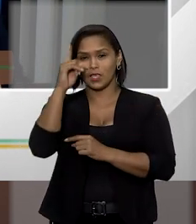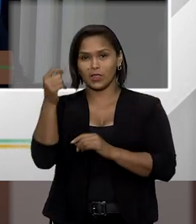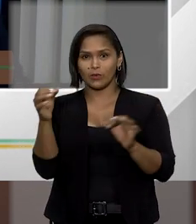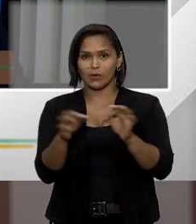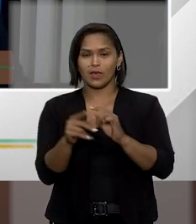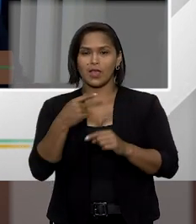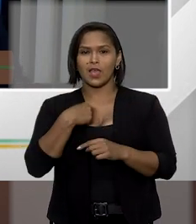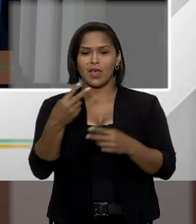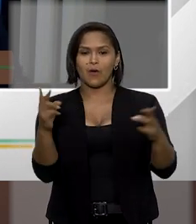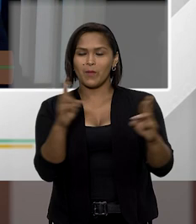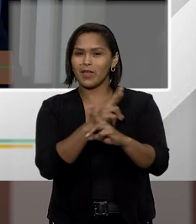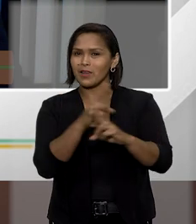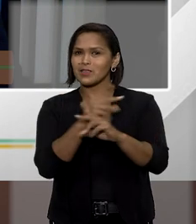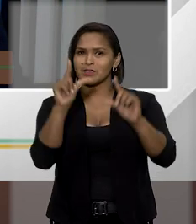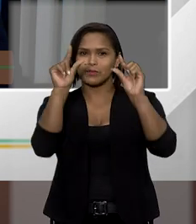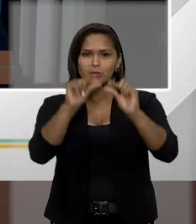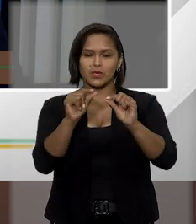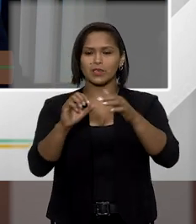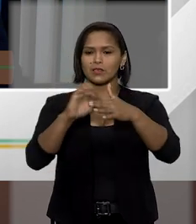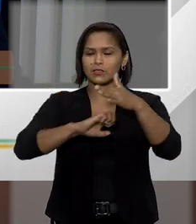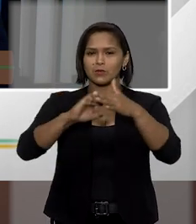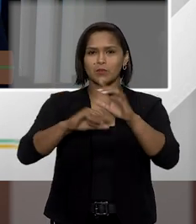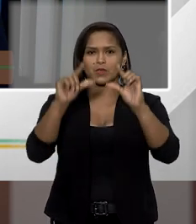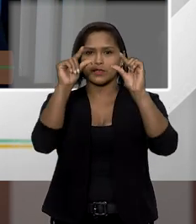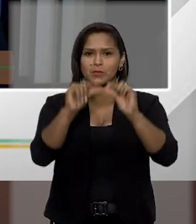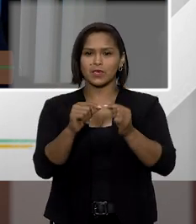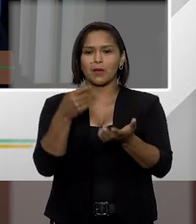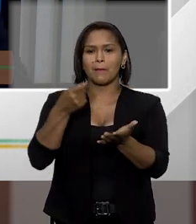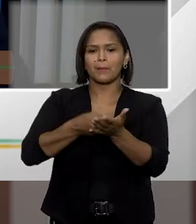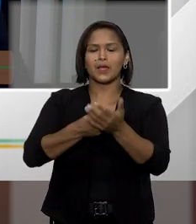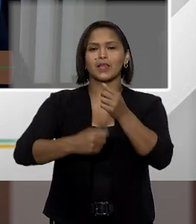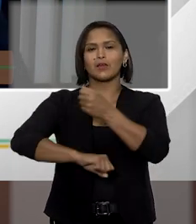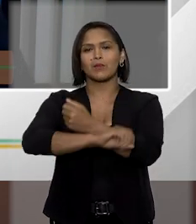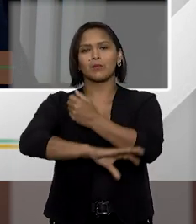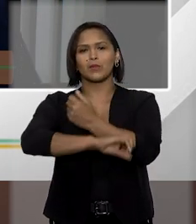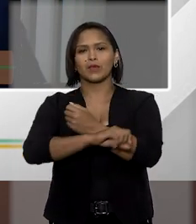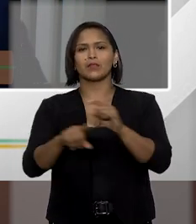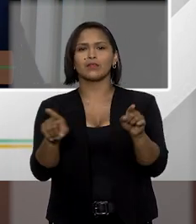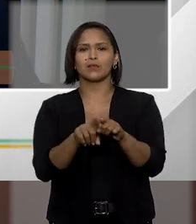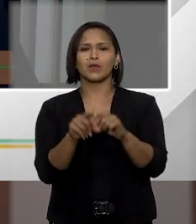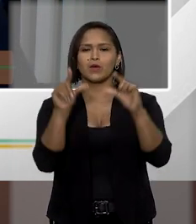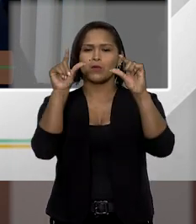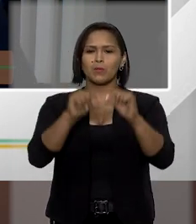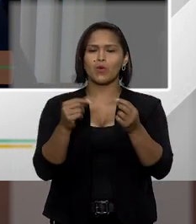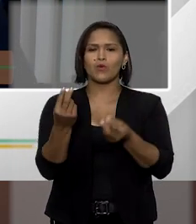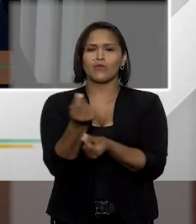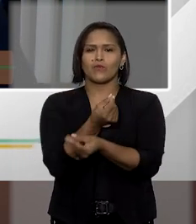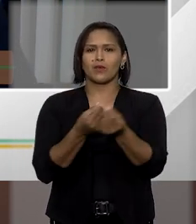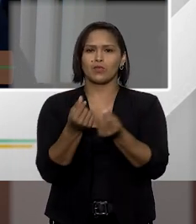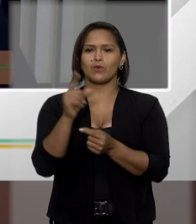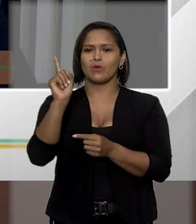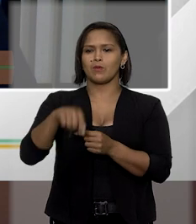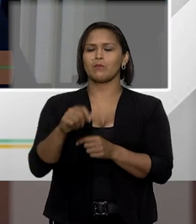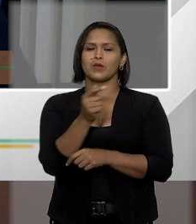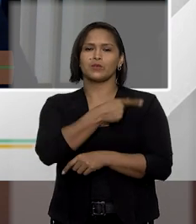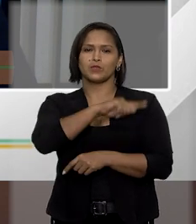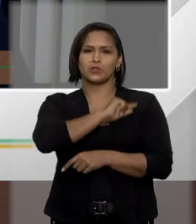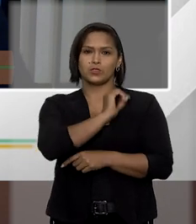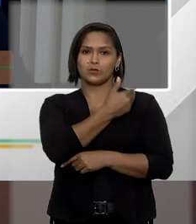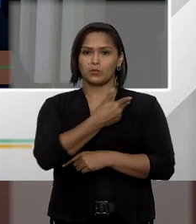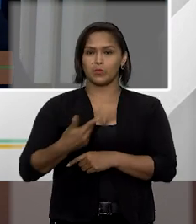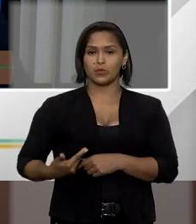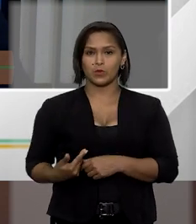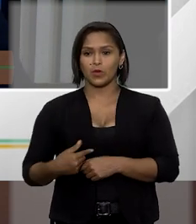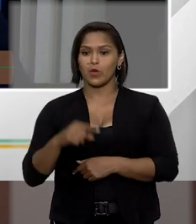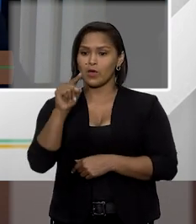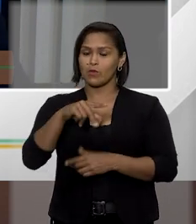ali uma relação pequena mesmo, uma empresa pequena paga ali uma propina também de pouco vulto para um determinado agente público.